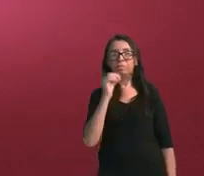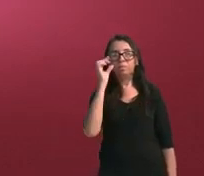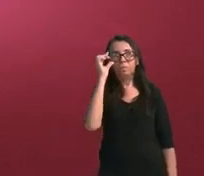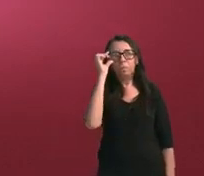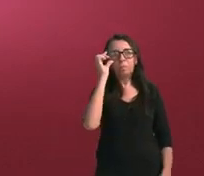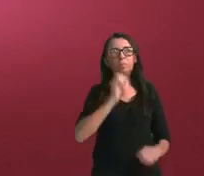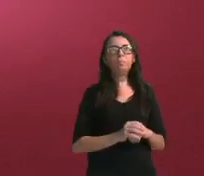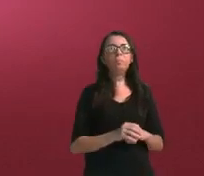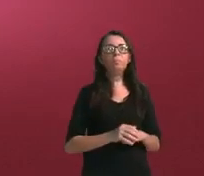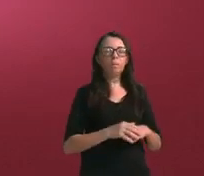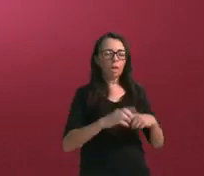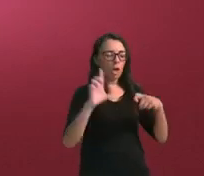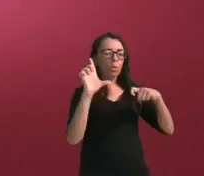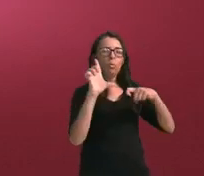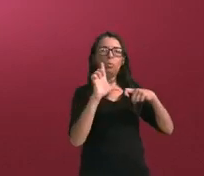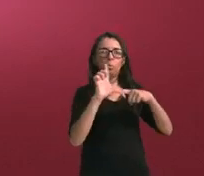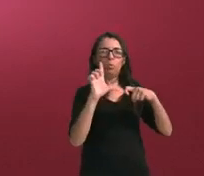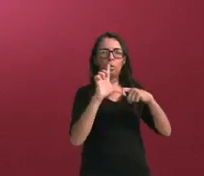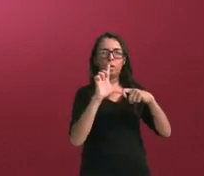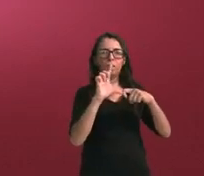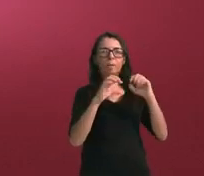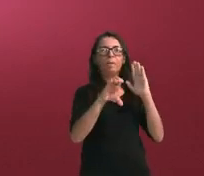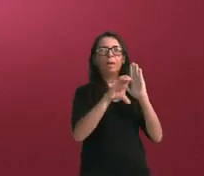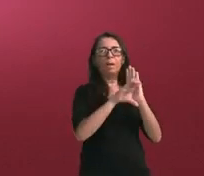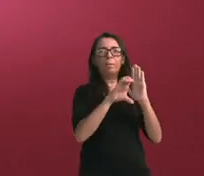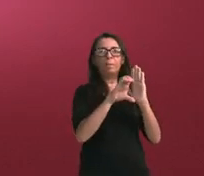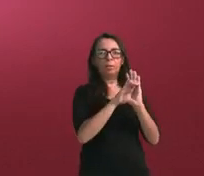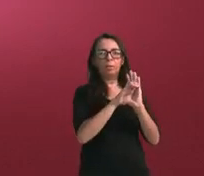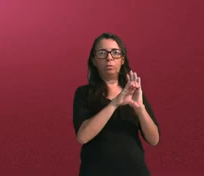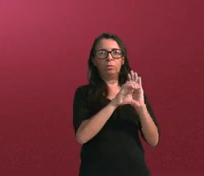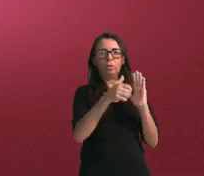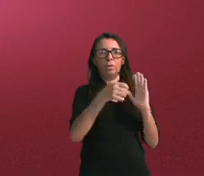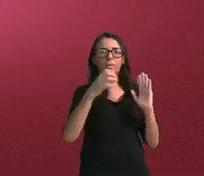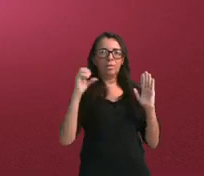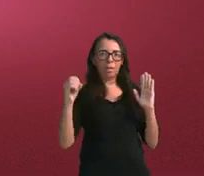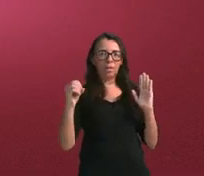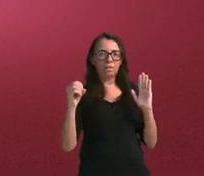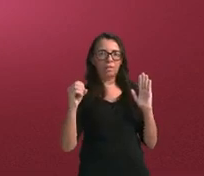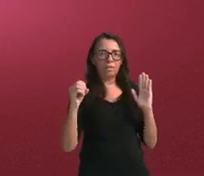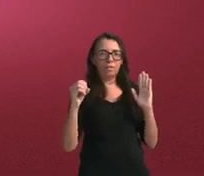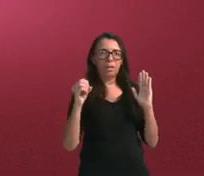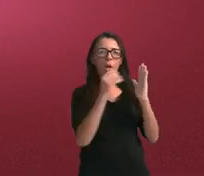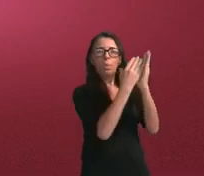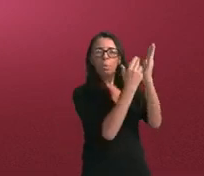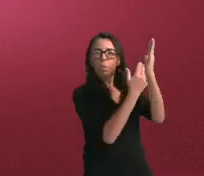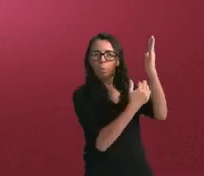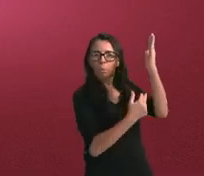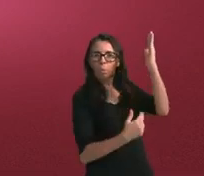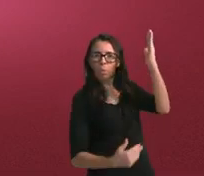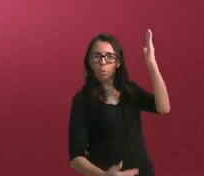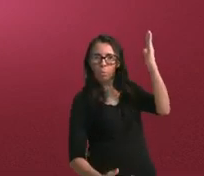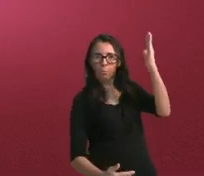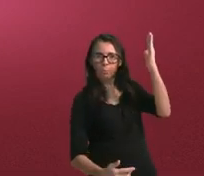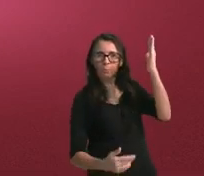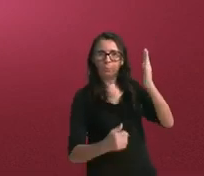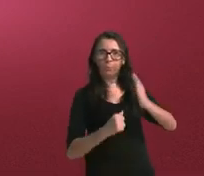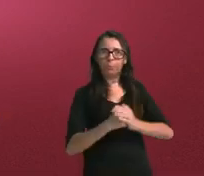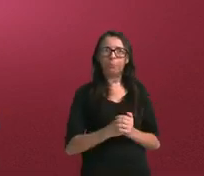leitura do 1 ao 24 do capítulo 10 de Lucas. Mas nós